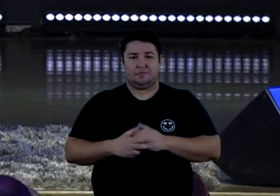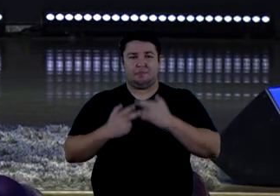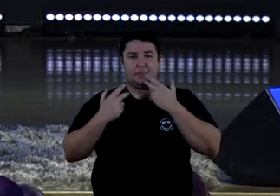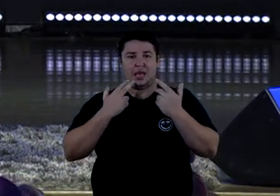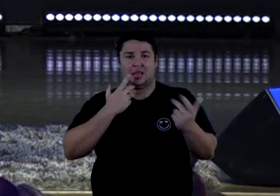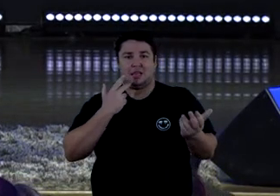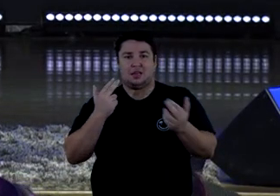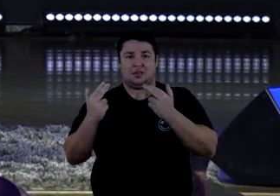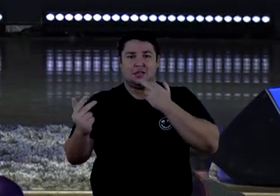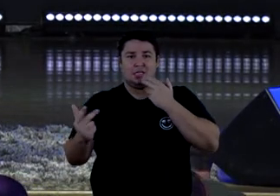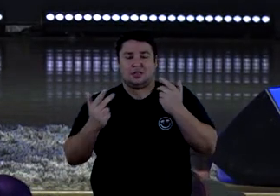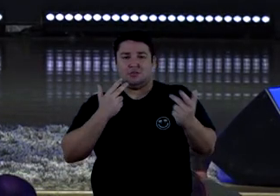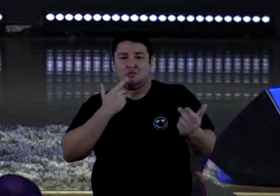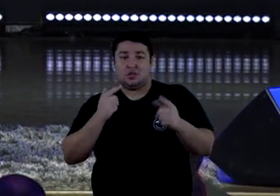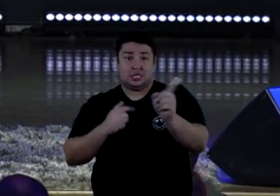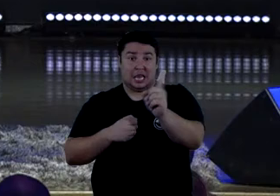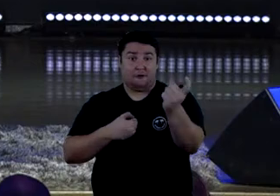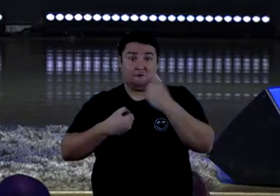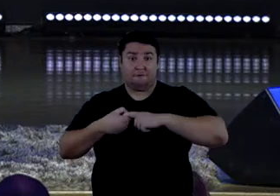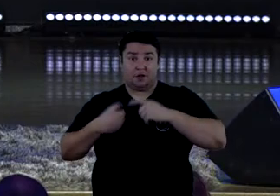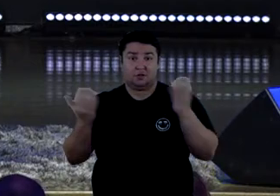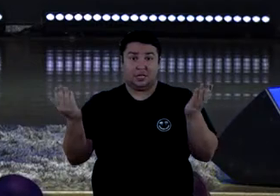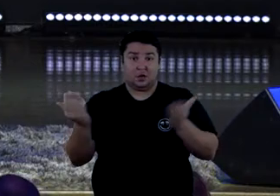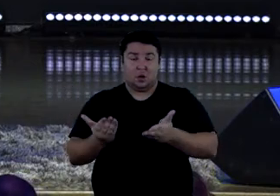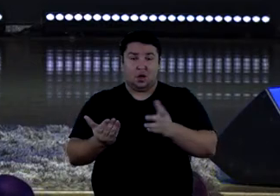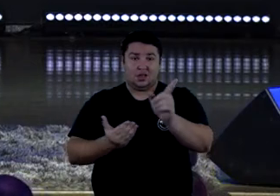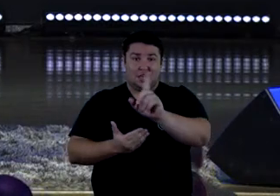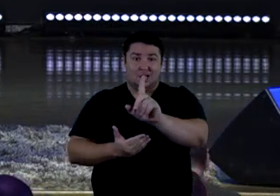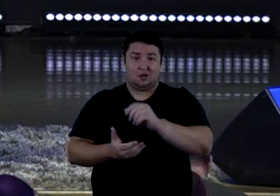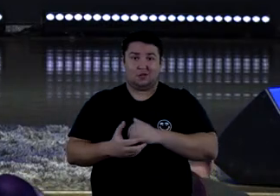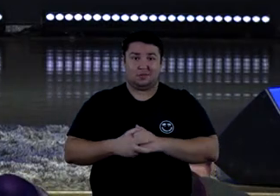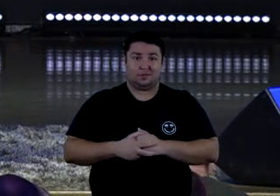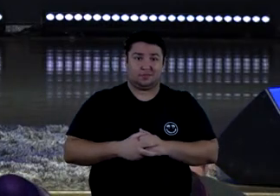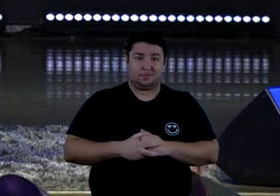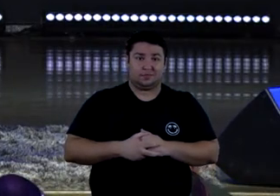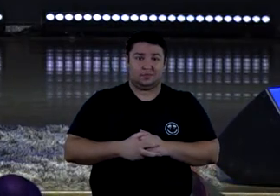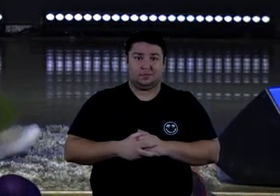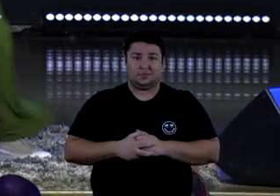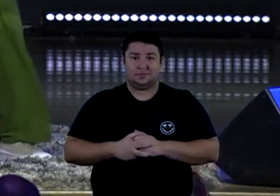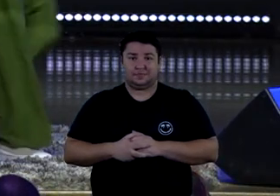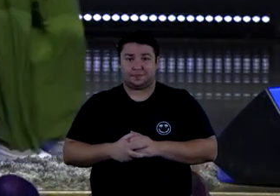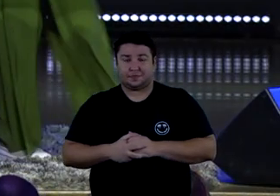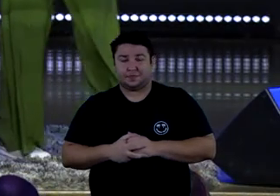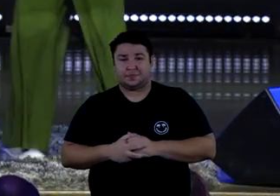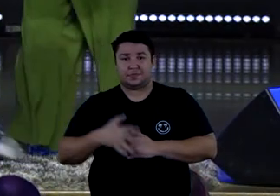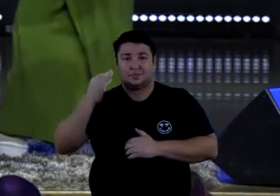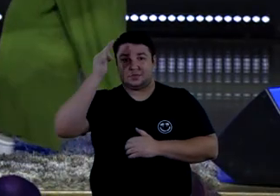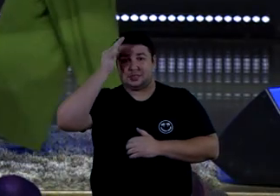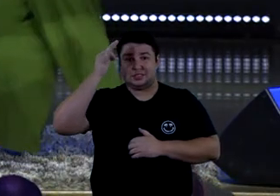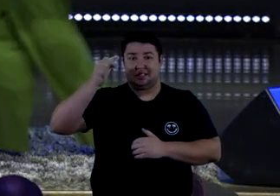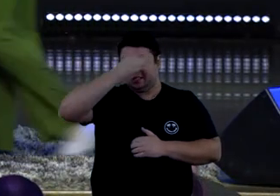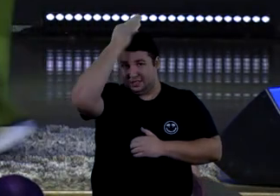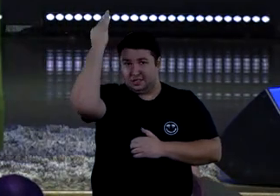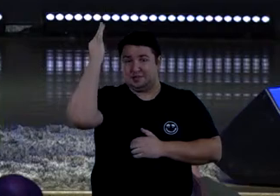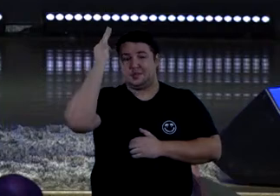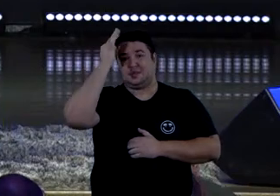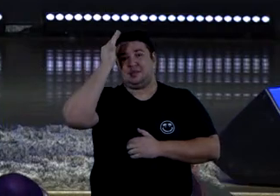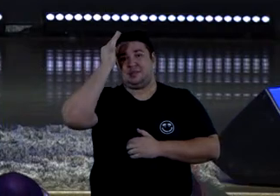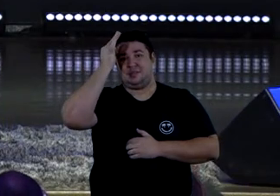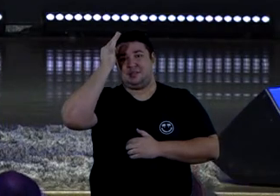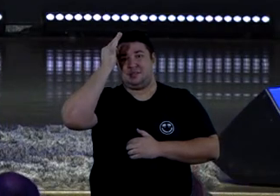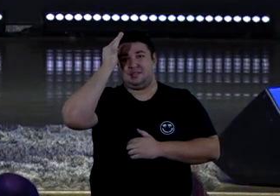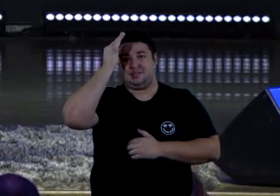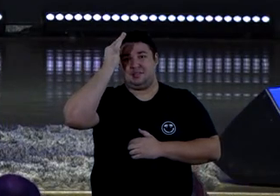Orabassuda cantarabassol, não retroceda agora. Oh Espírito Santo,